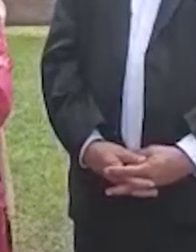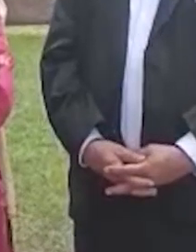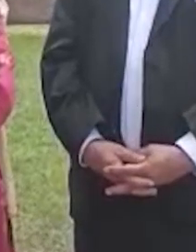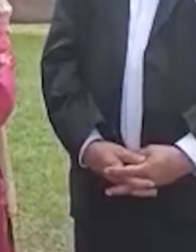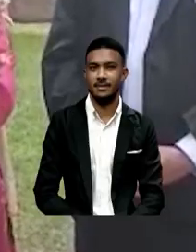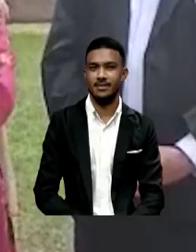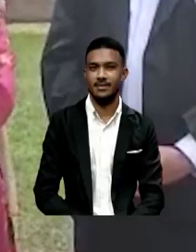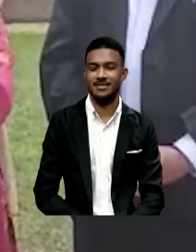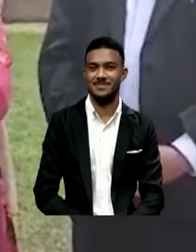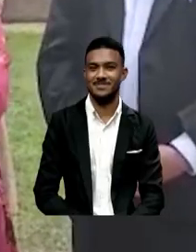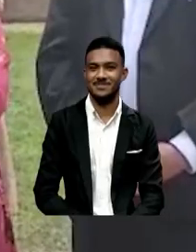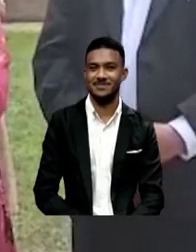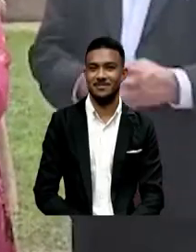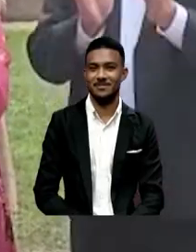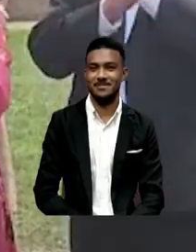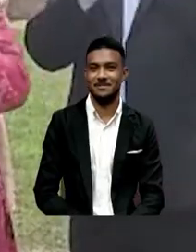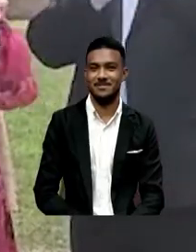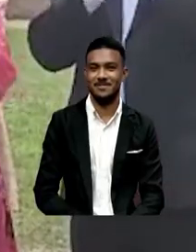vez, é tão primeiro cardeal.